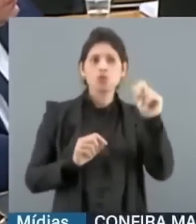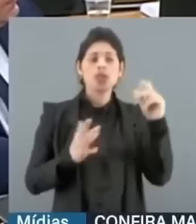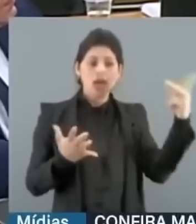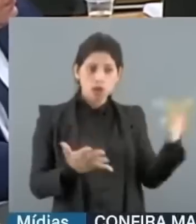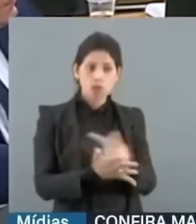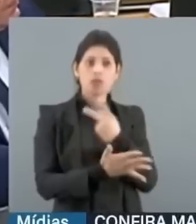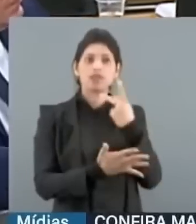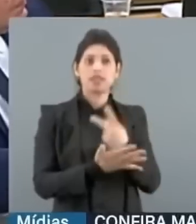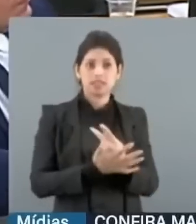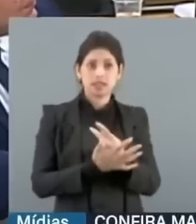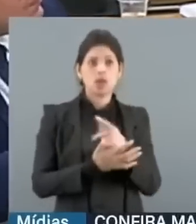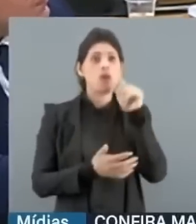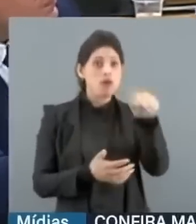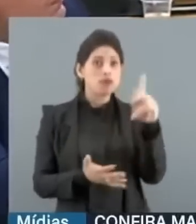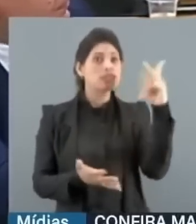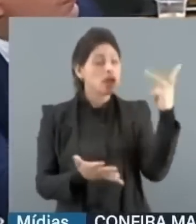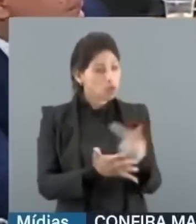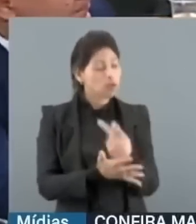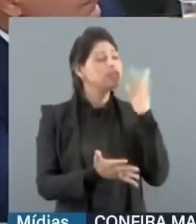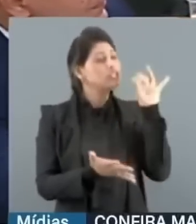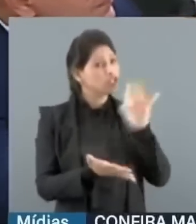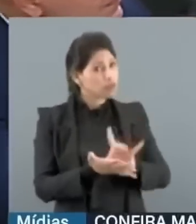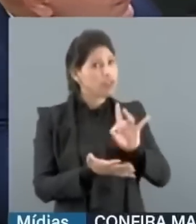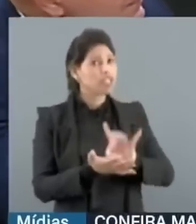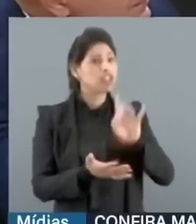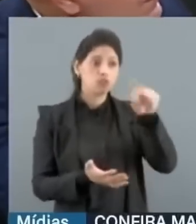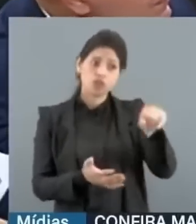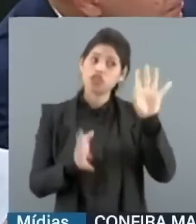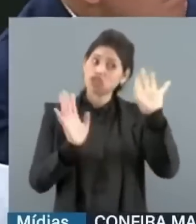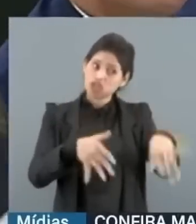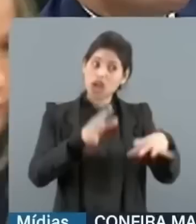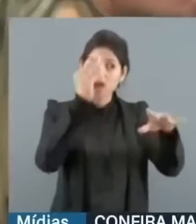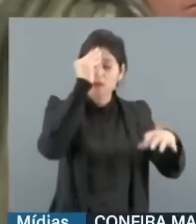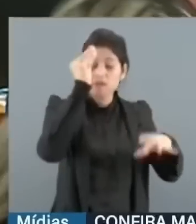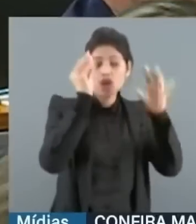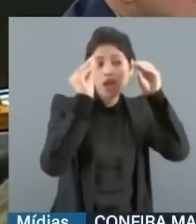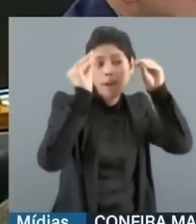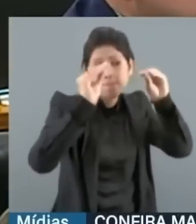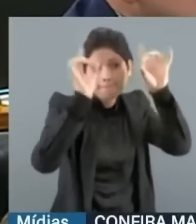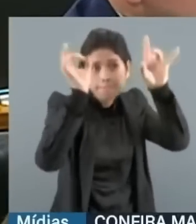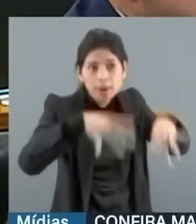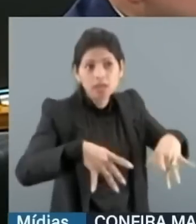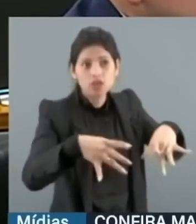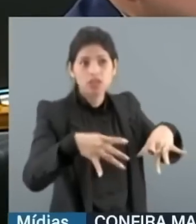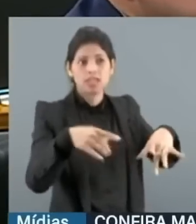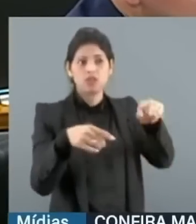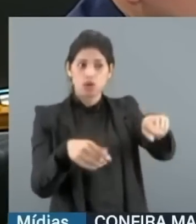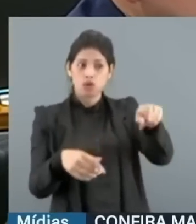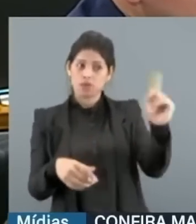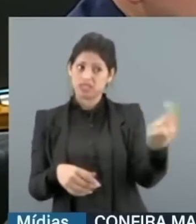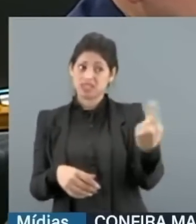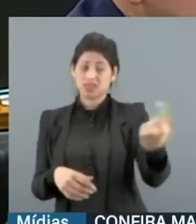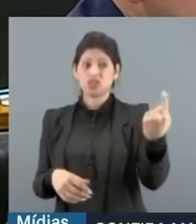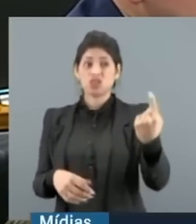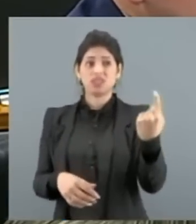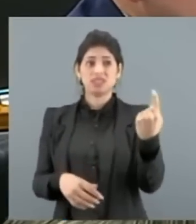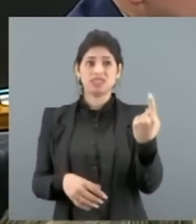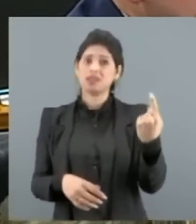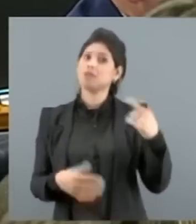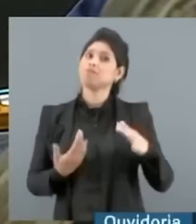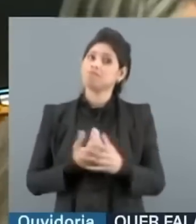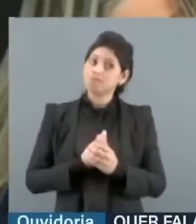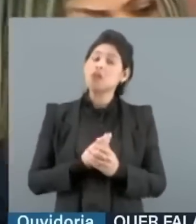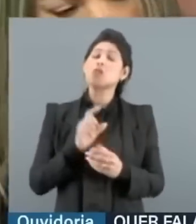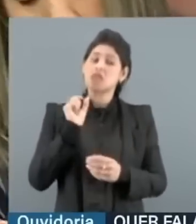acontecendo. O que de fato está acontecendo é que o senhor já foi abandonado. O senhor está sozinho agora. O que de fato